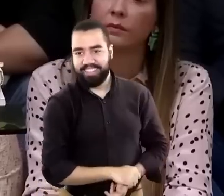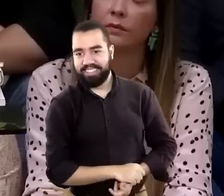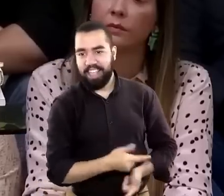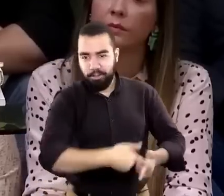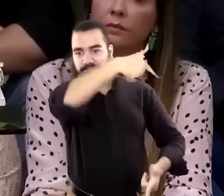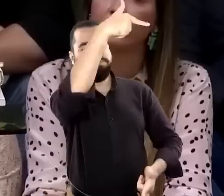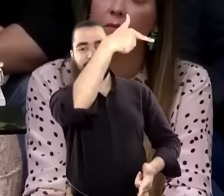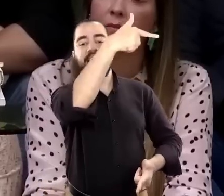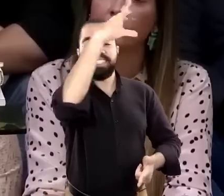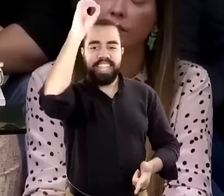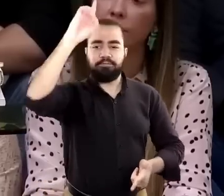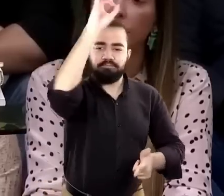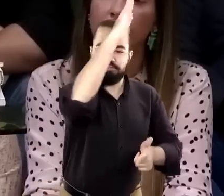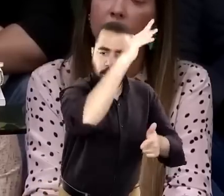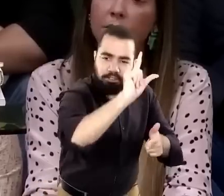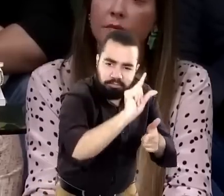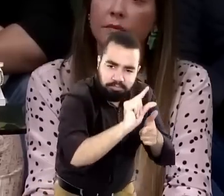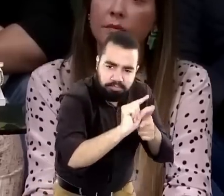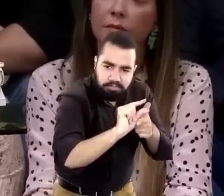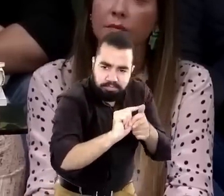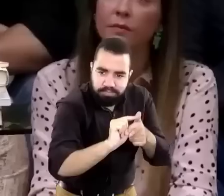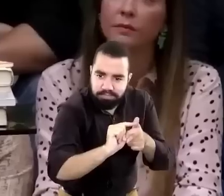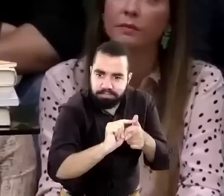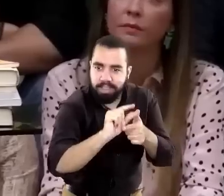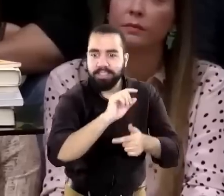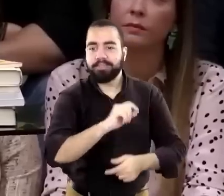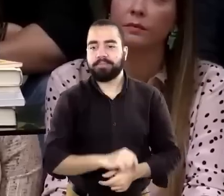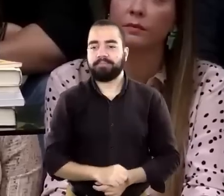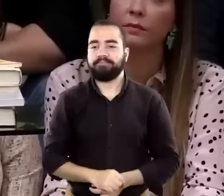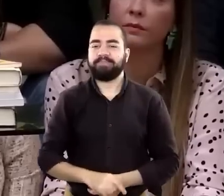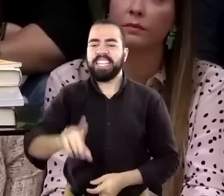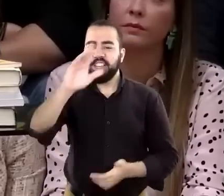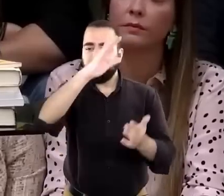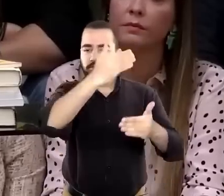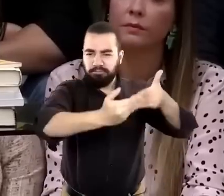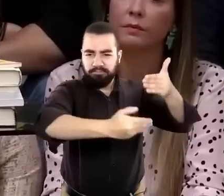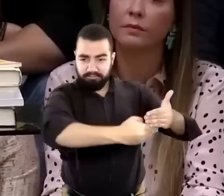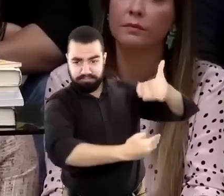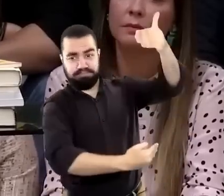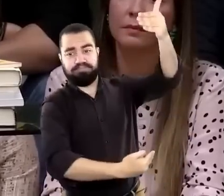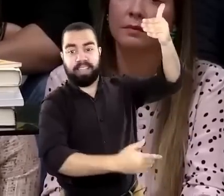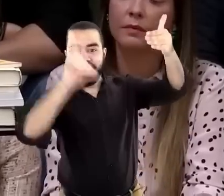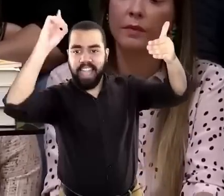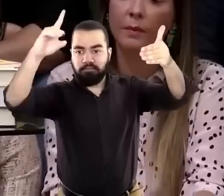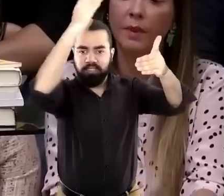um lugar onde isso vai ser apenas uma campina, Deus vai derrubar os obstáculos, quem vai fazer